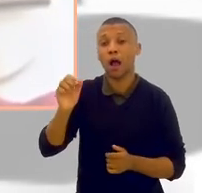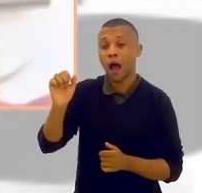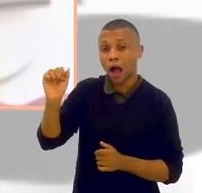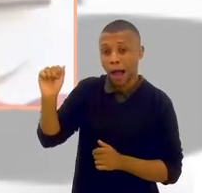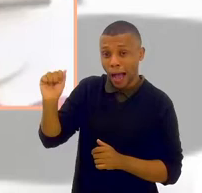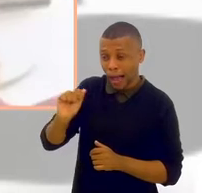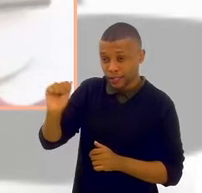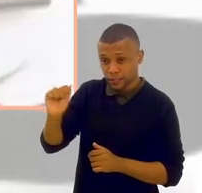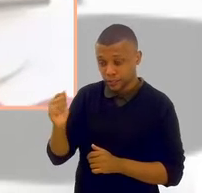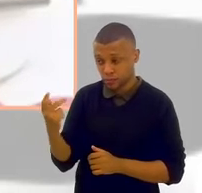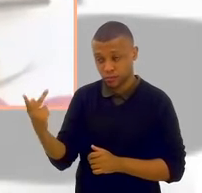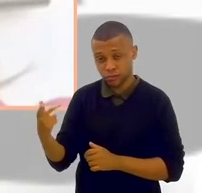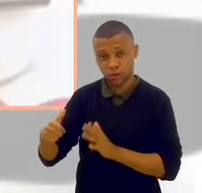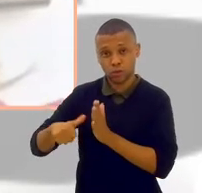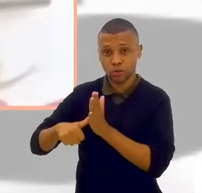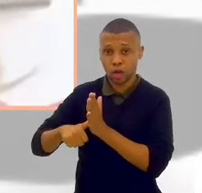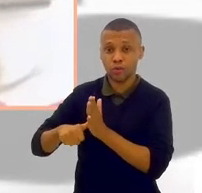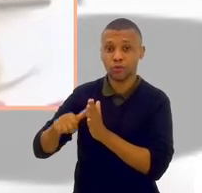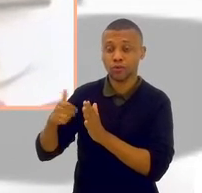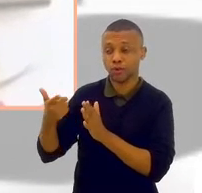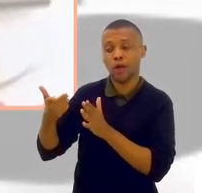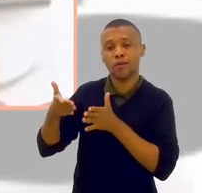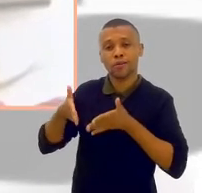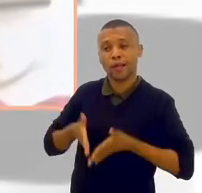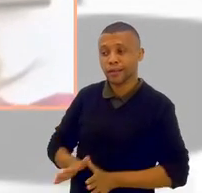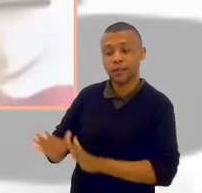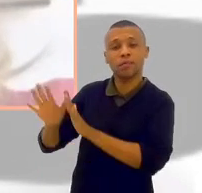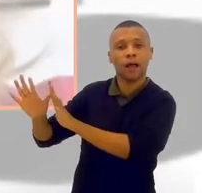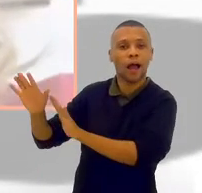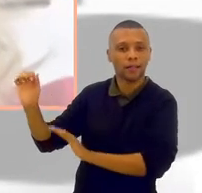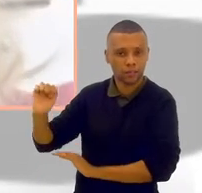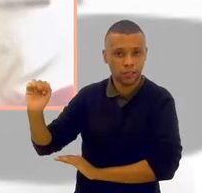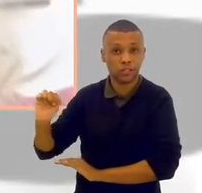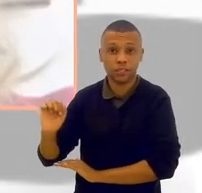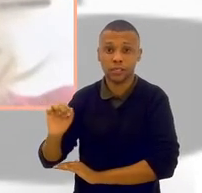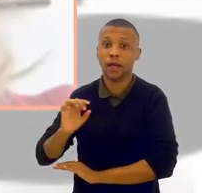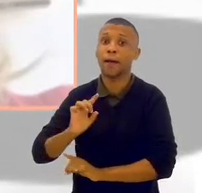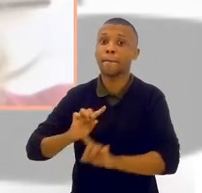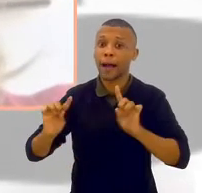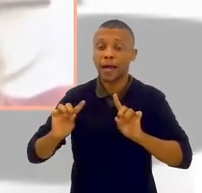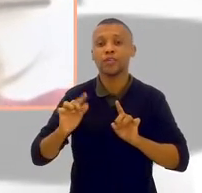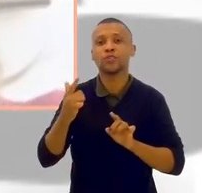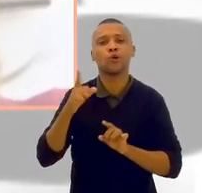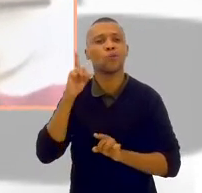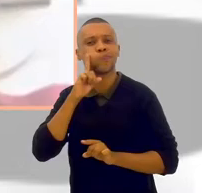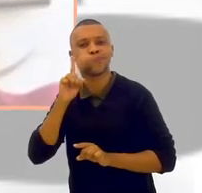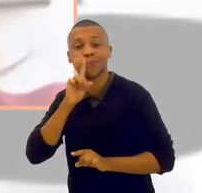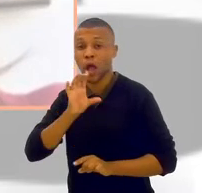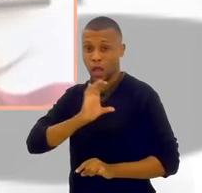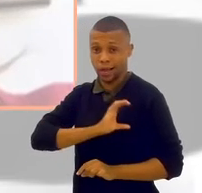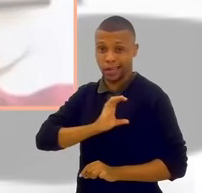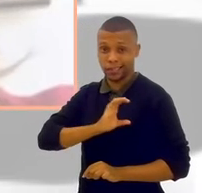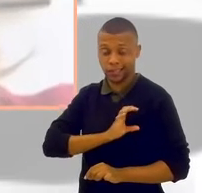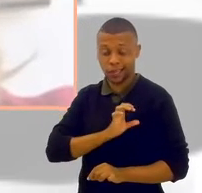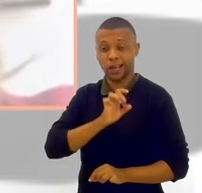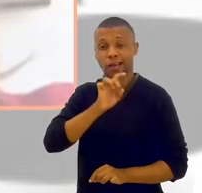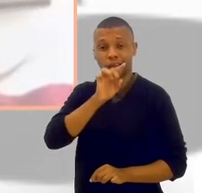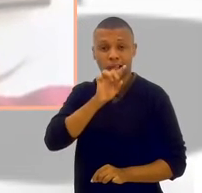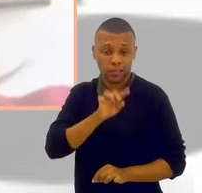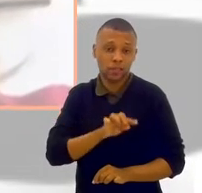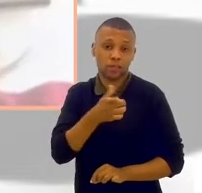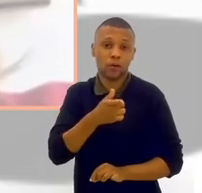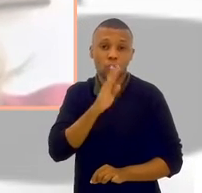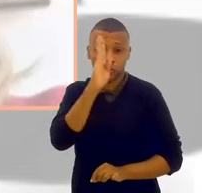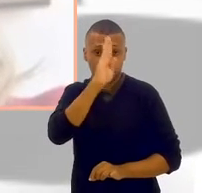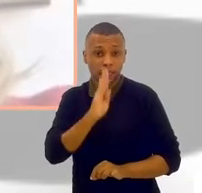os argentinos que não, são argentinos de lá mesmo, né? Que é a Cox e o